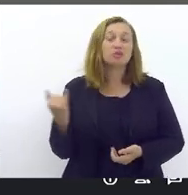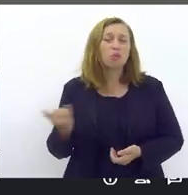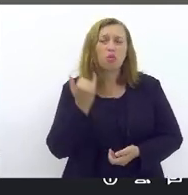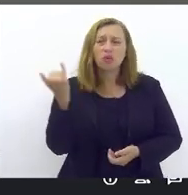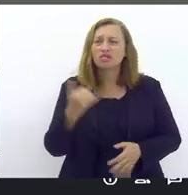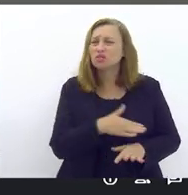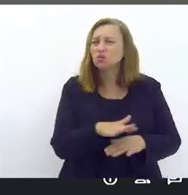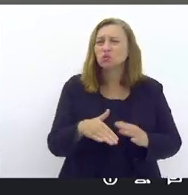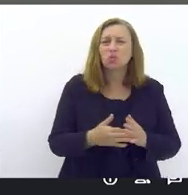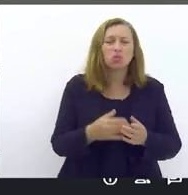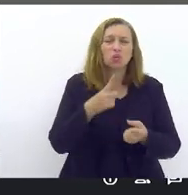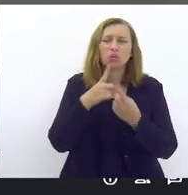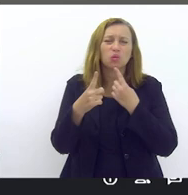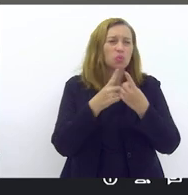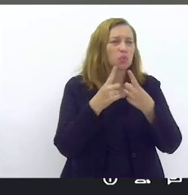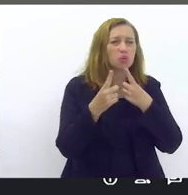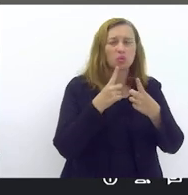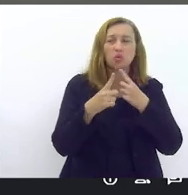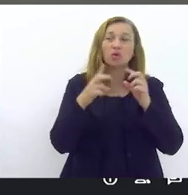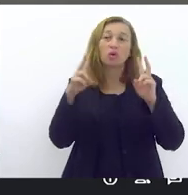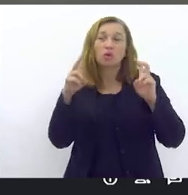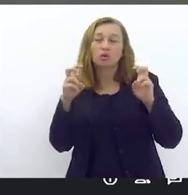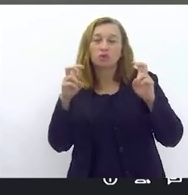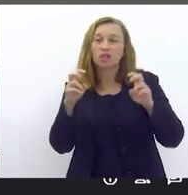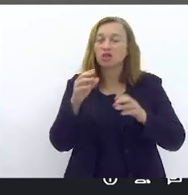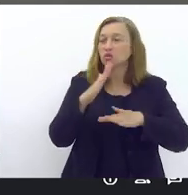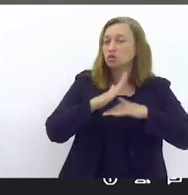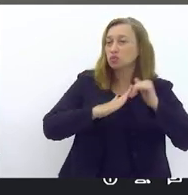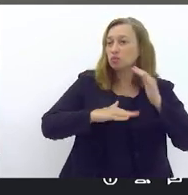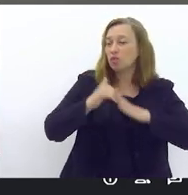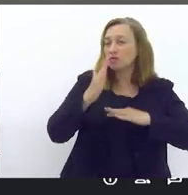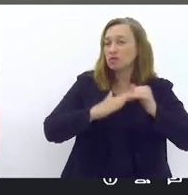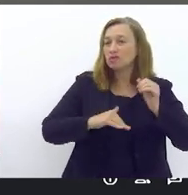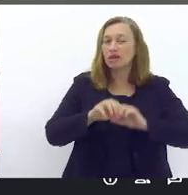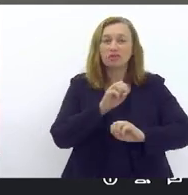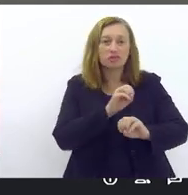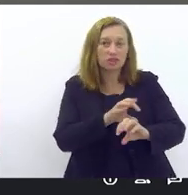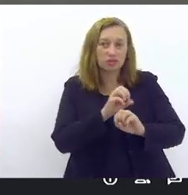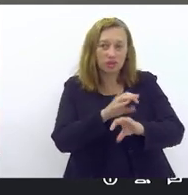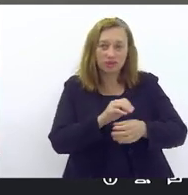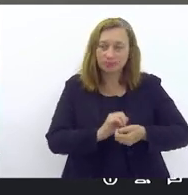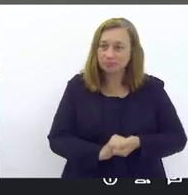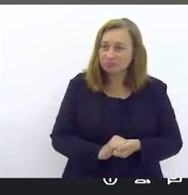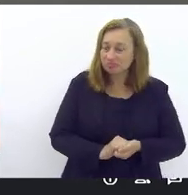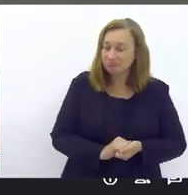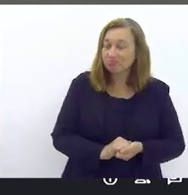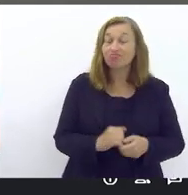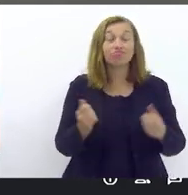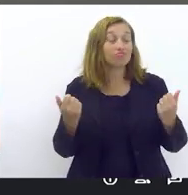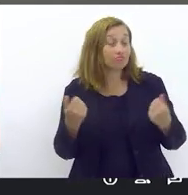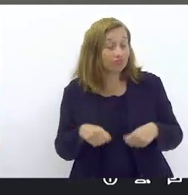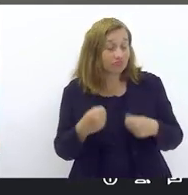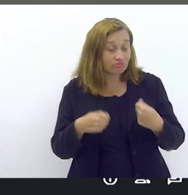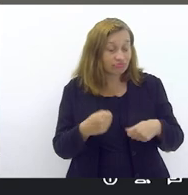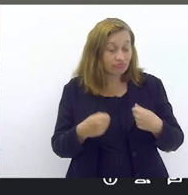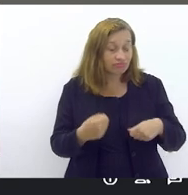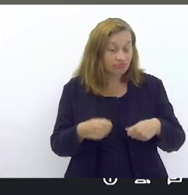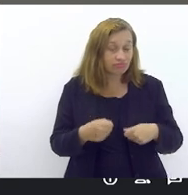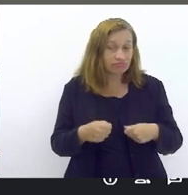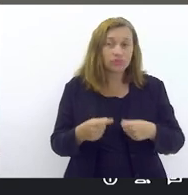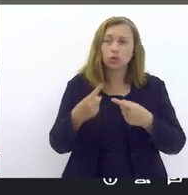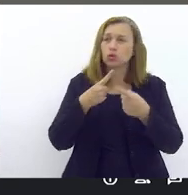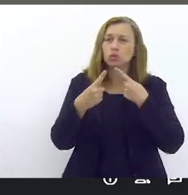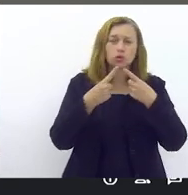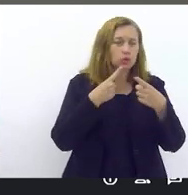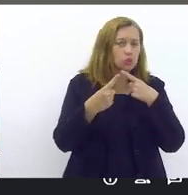todo esse debate sobre a questão dos profissionais da educação. E precisamos estar